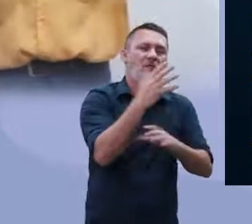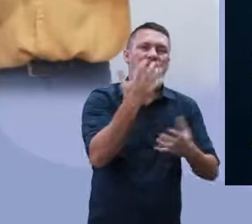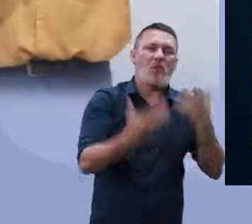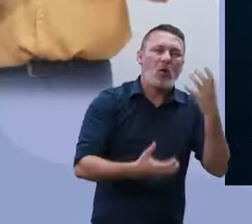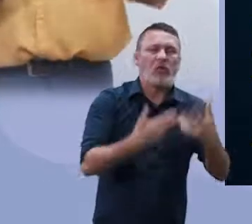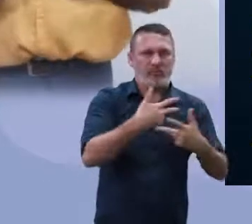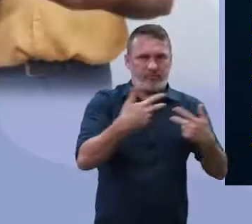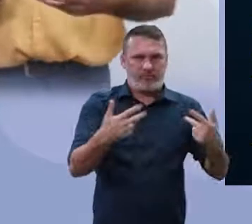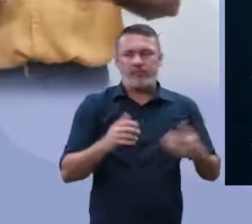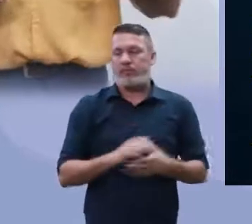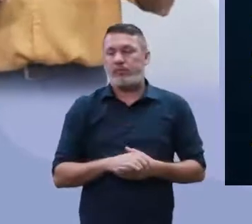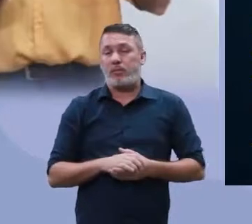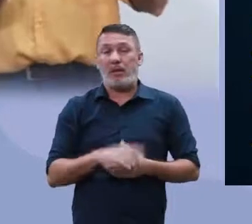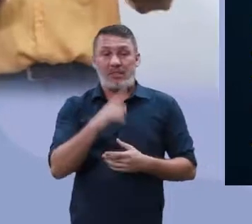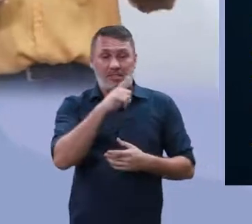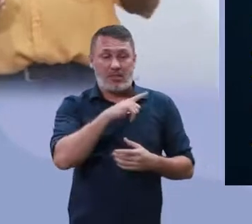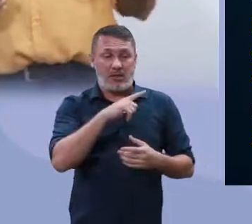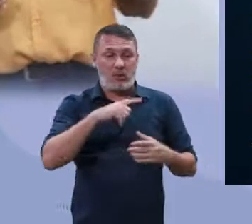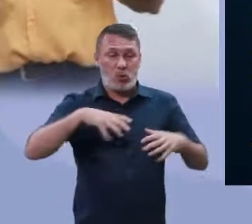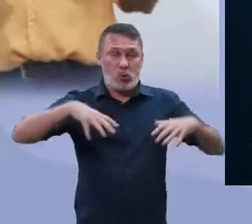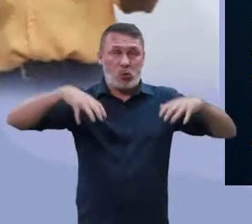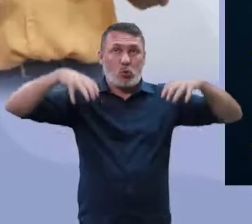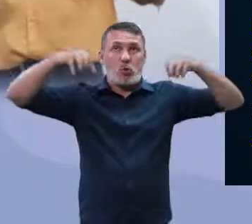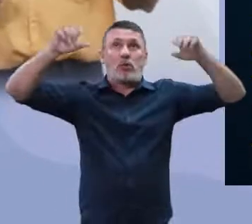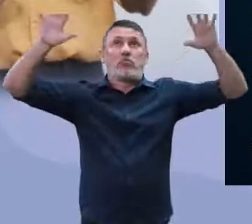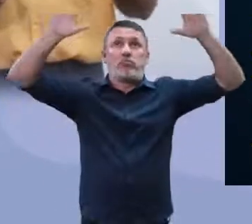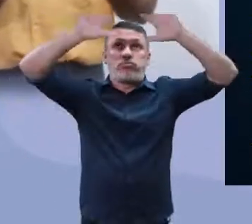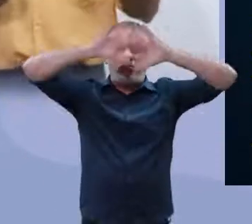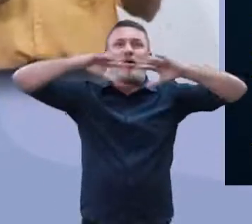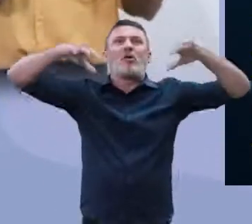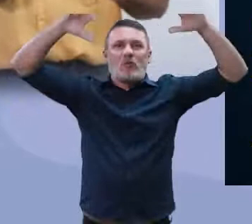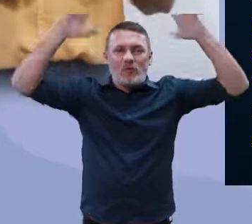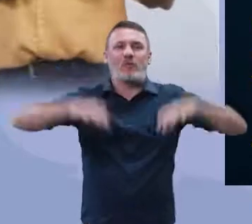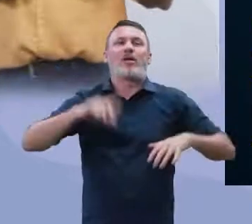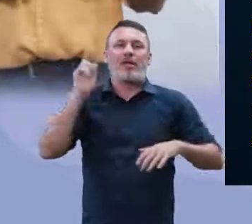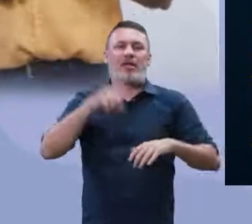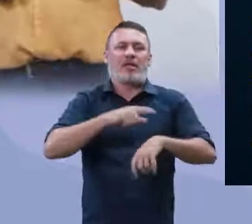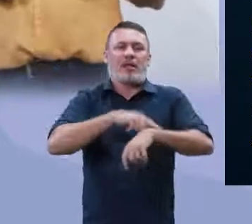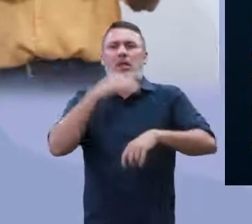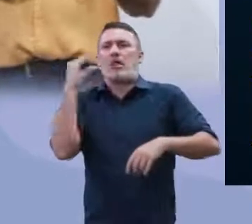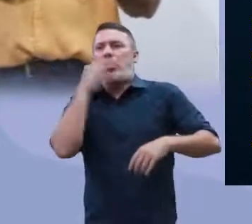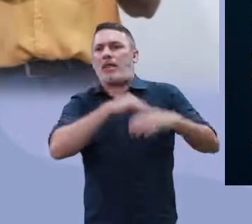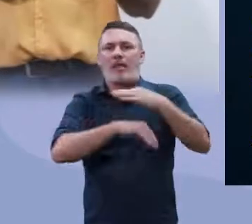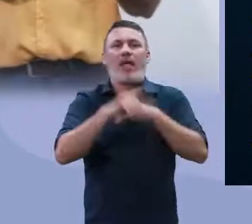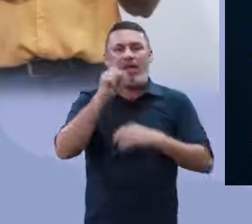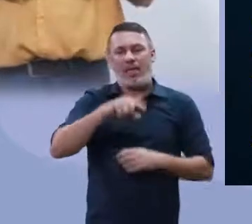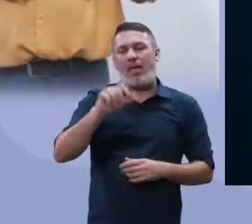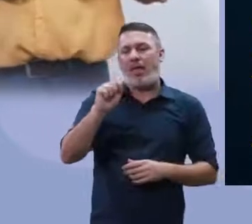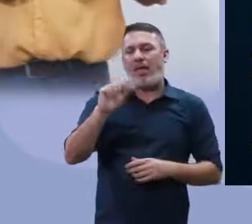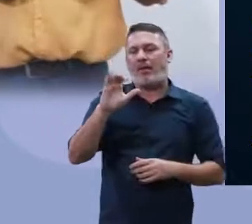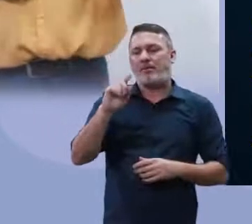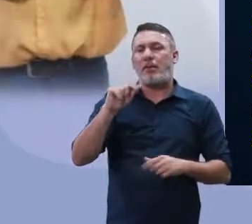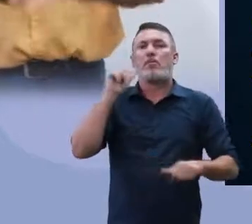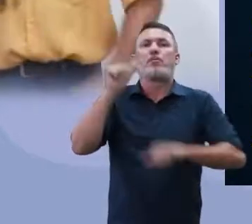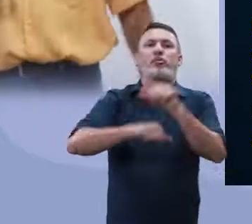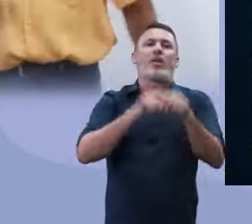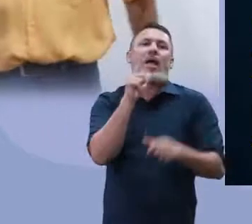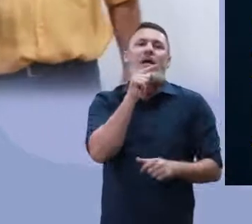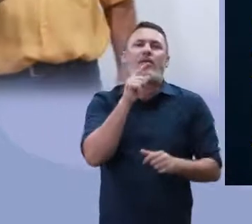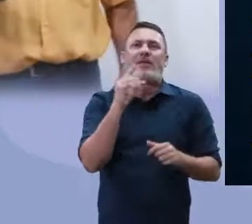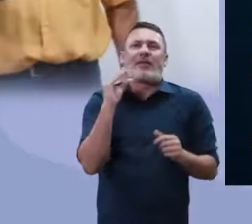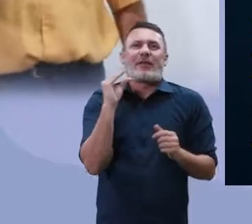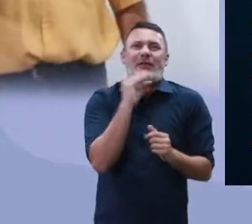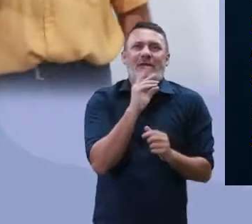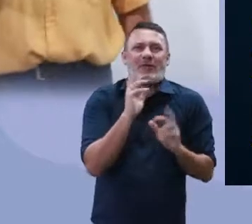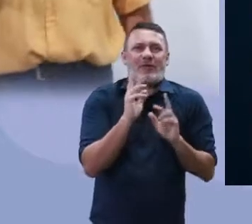que aí, lançados na atmosfera, vão estar promovendo aí a ocorrência e a alteração do pH da água e